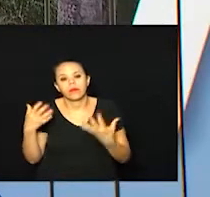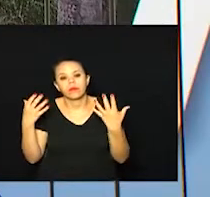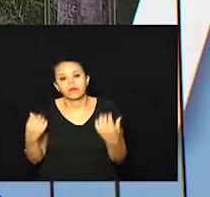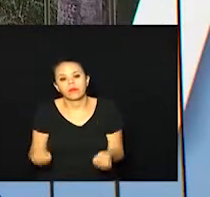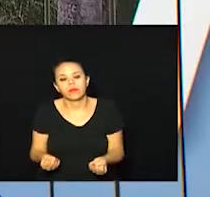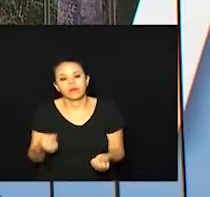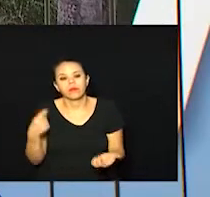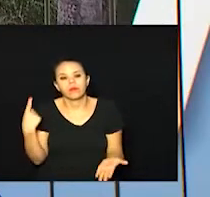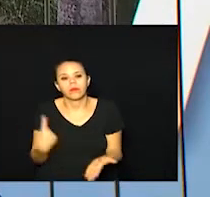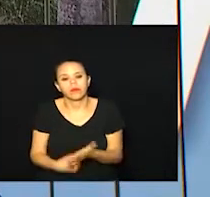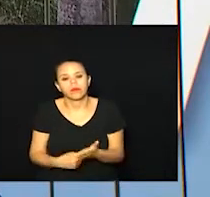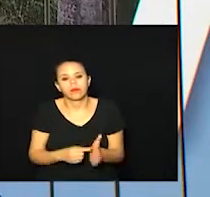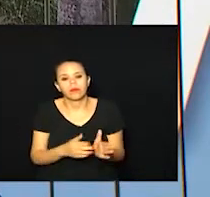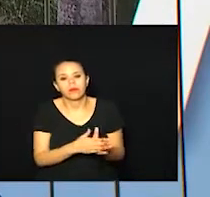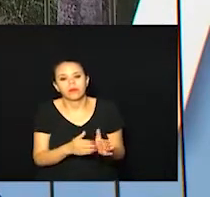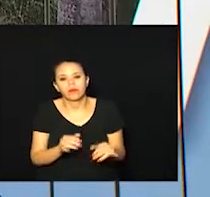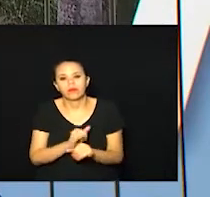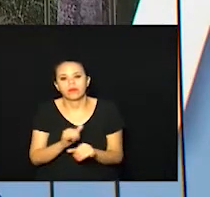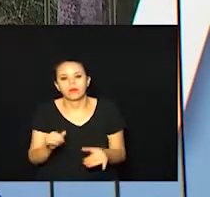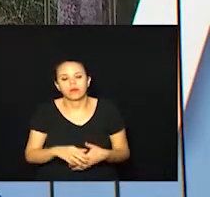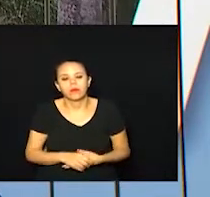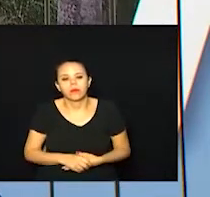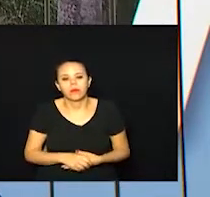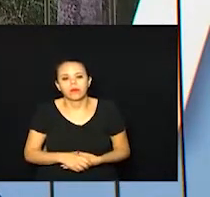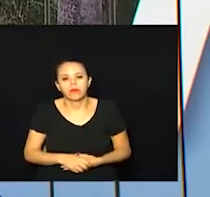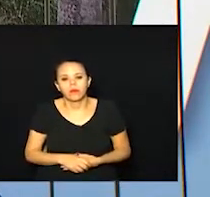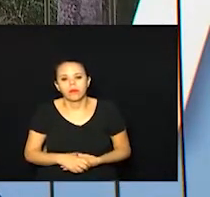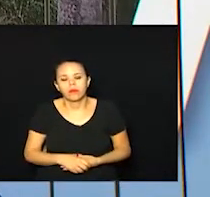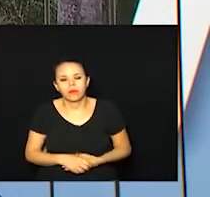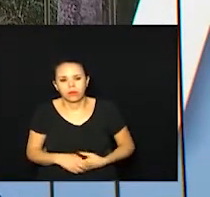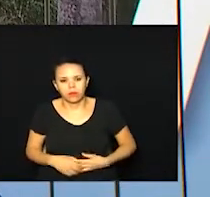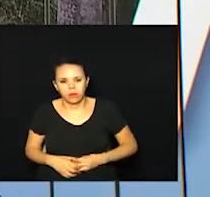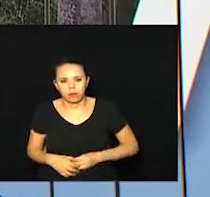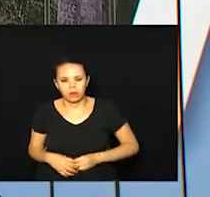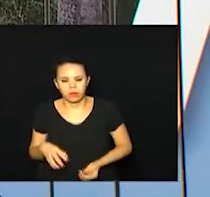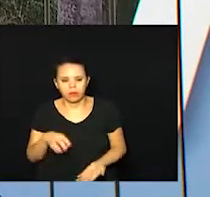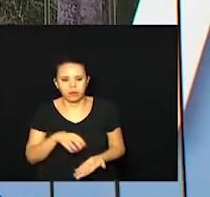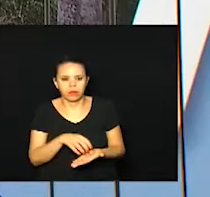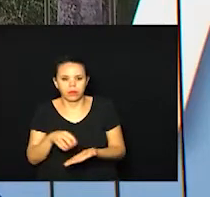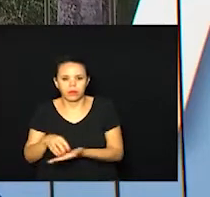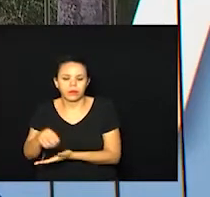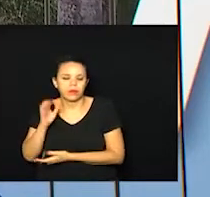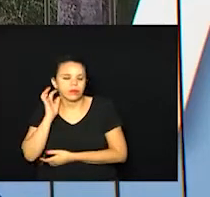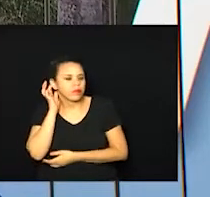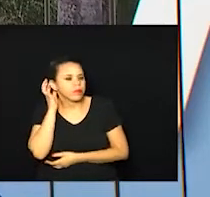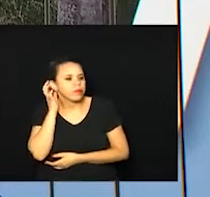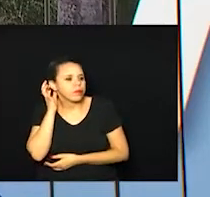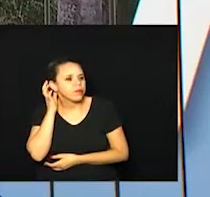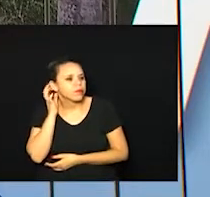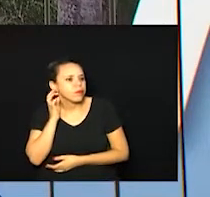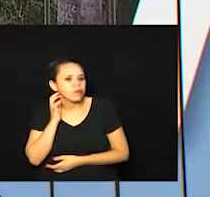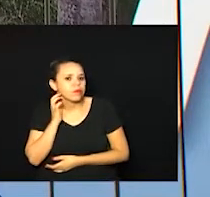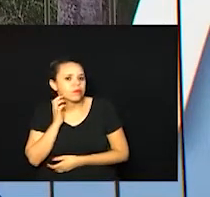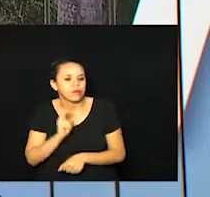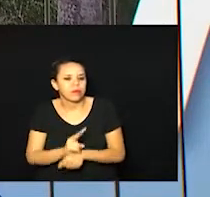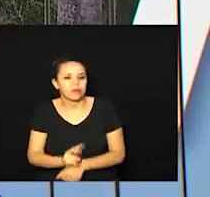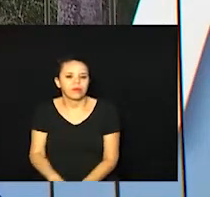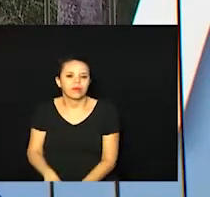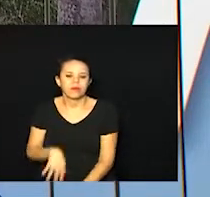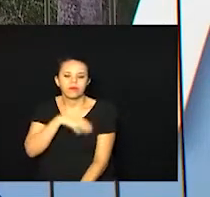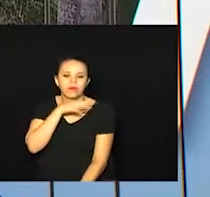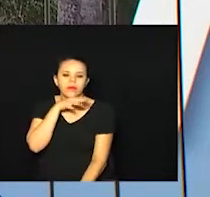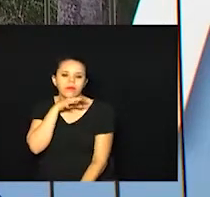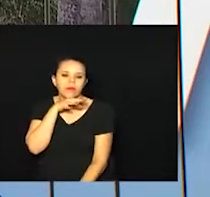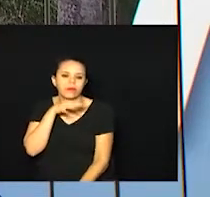assumimos um compromisso durante a campanha com setores do campo da proteção animal,